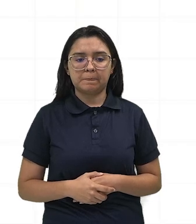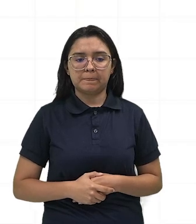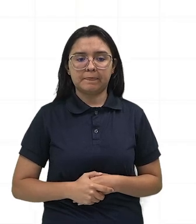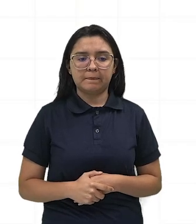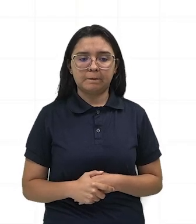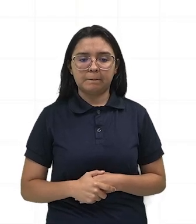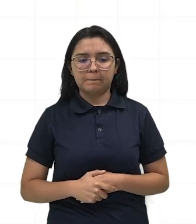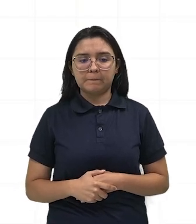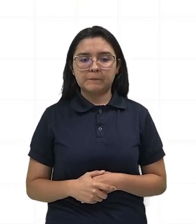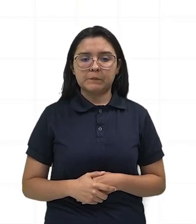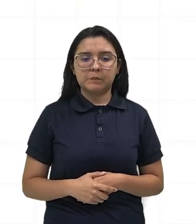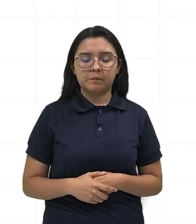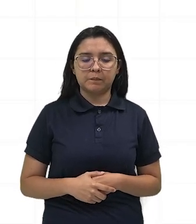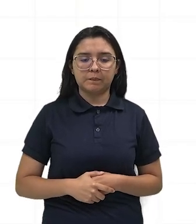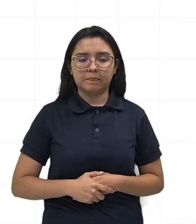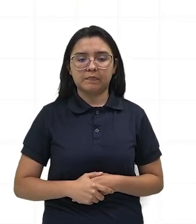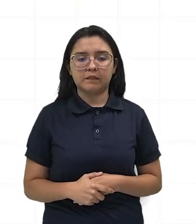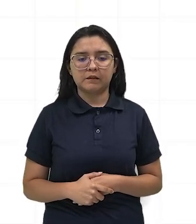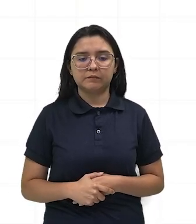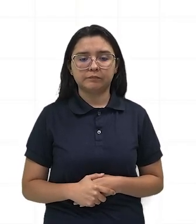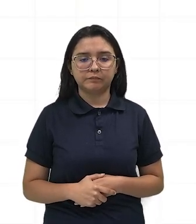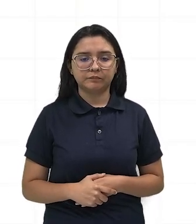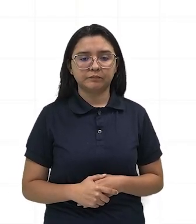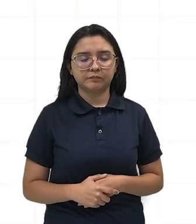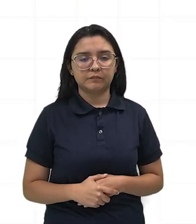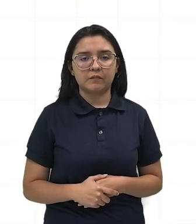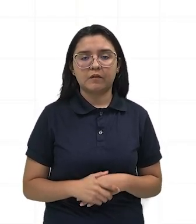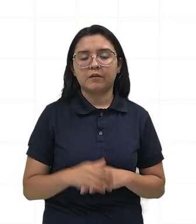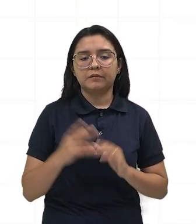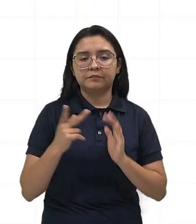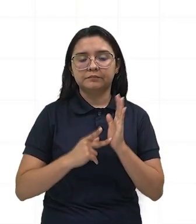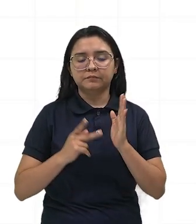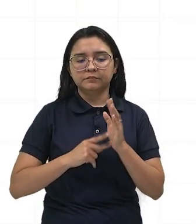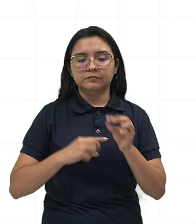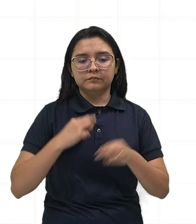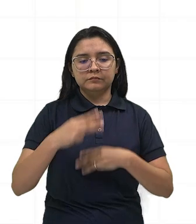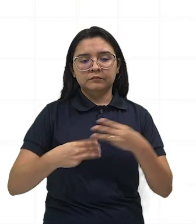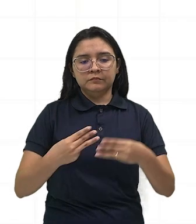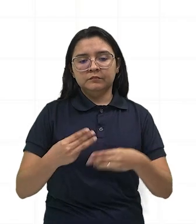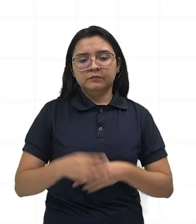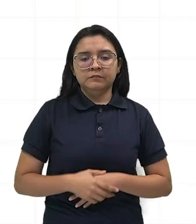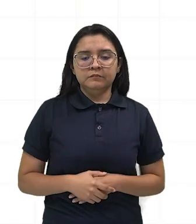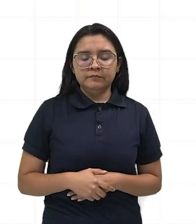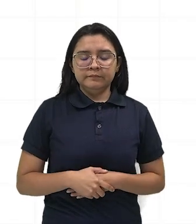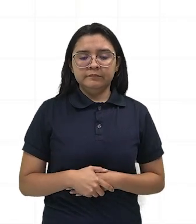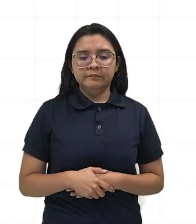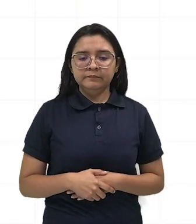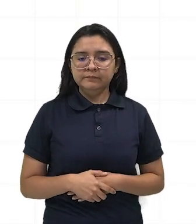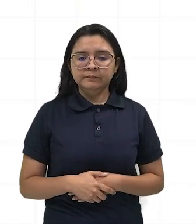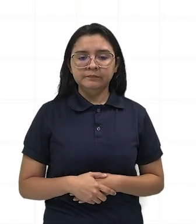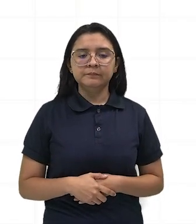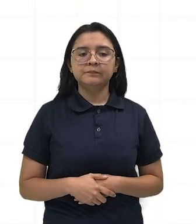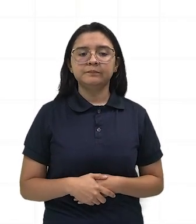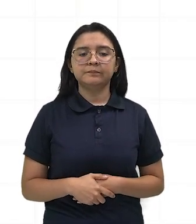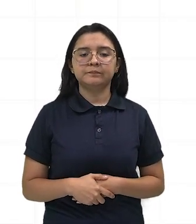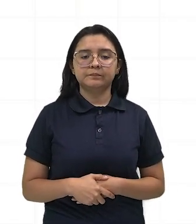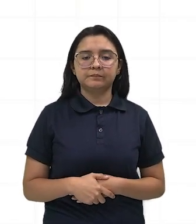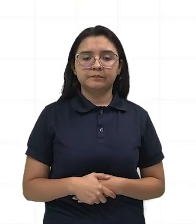notas trimestrais, 3 meses. Vamos lá. De quê? De